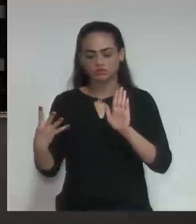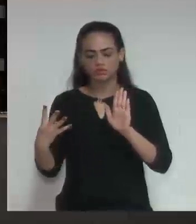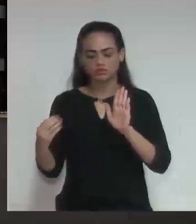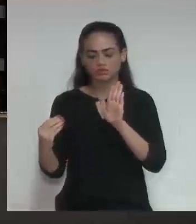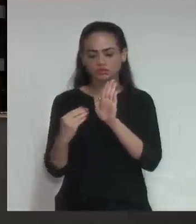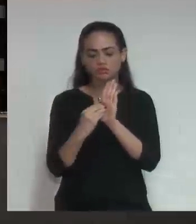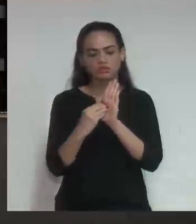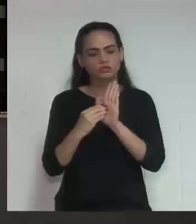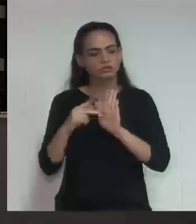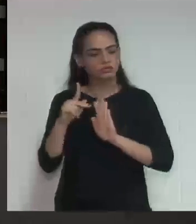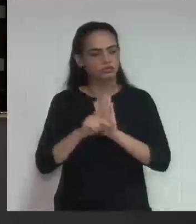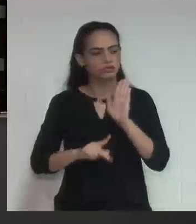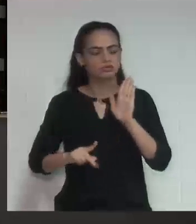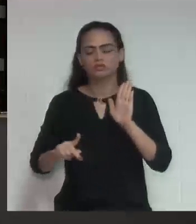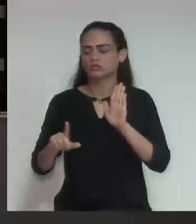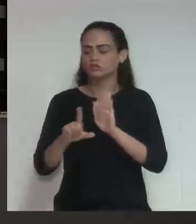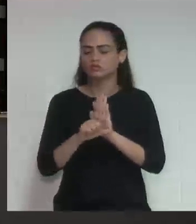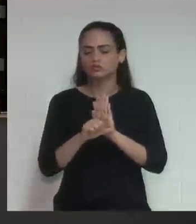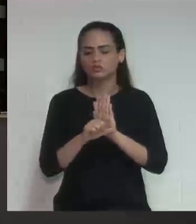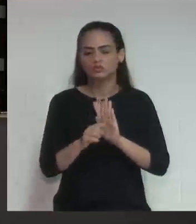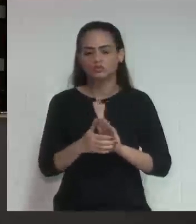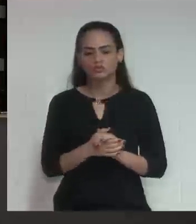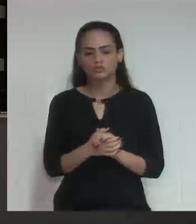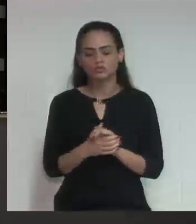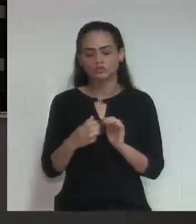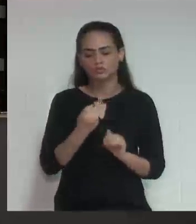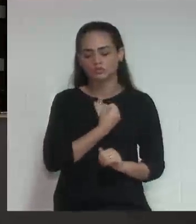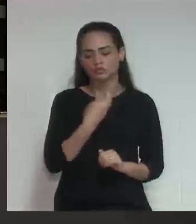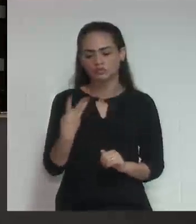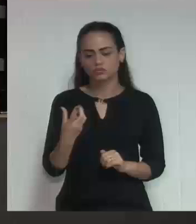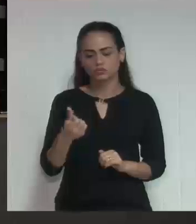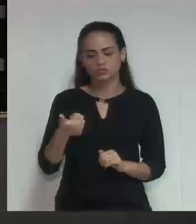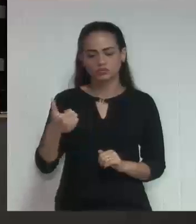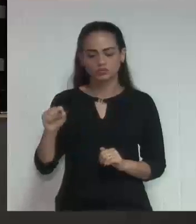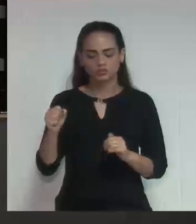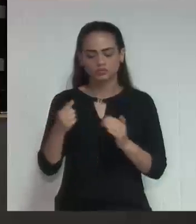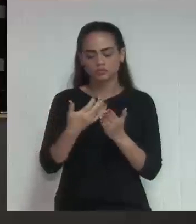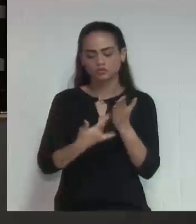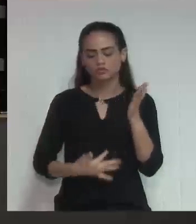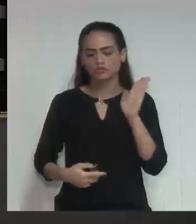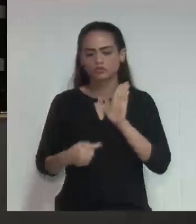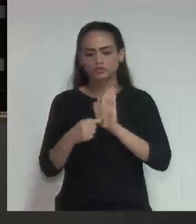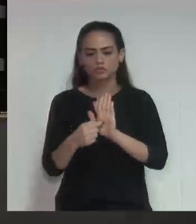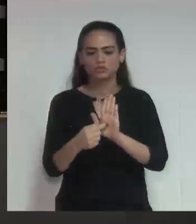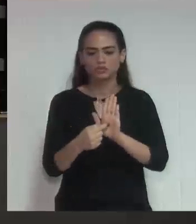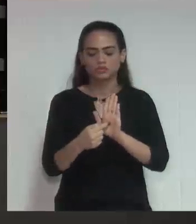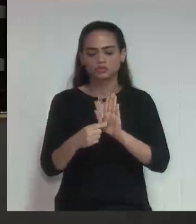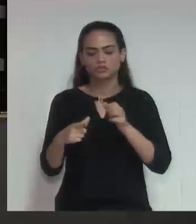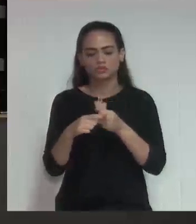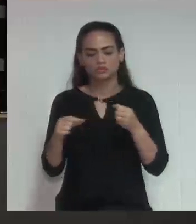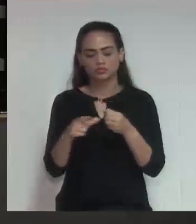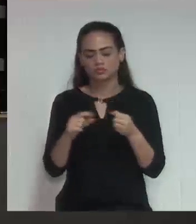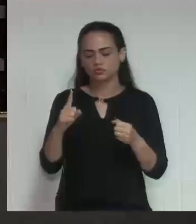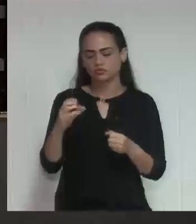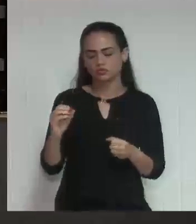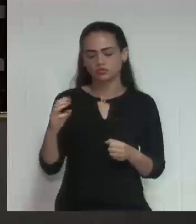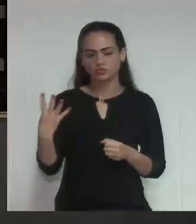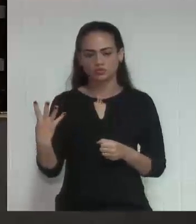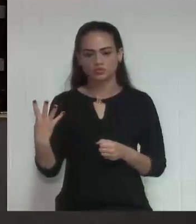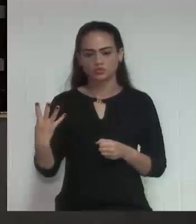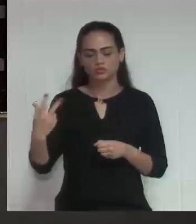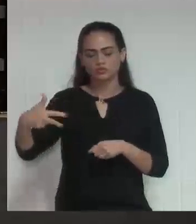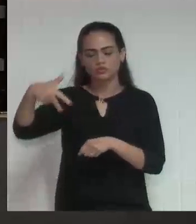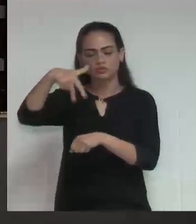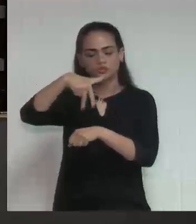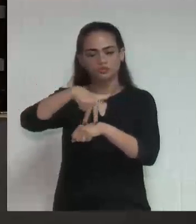1º do projeto de resolução número 3 de 2018, a seguinte redação. Artigo 104. A tribuna livre, com duração de